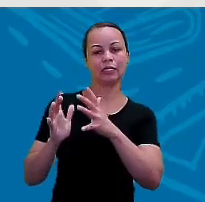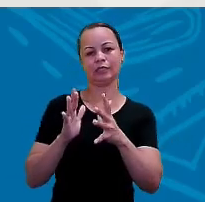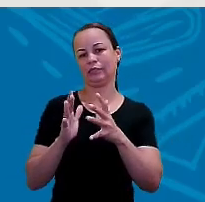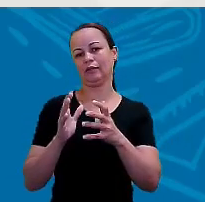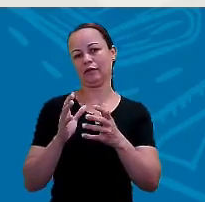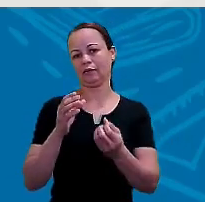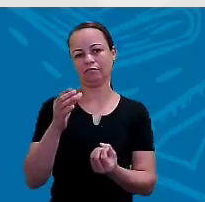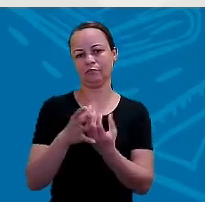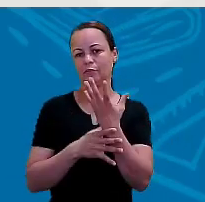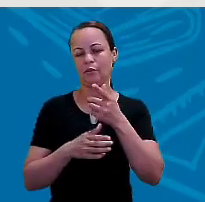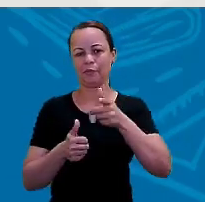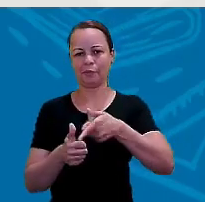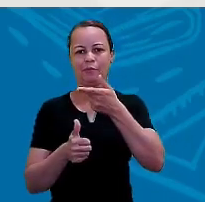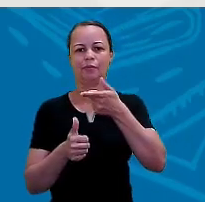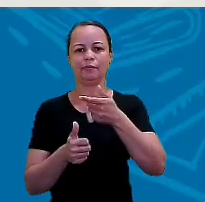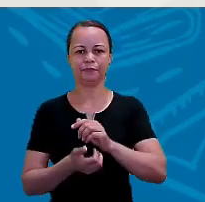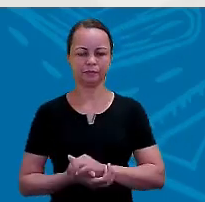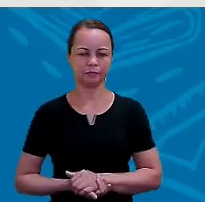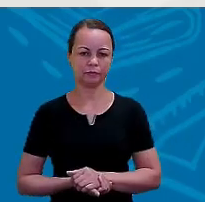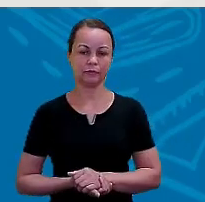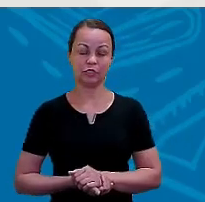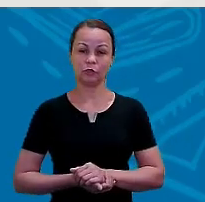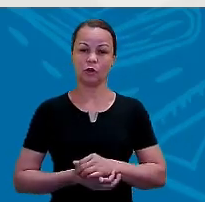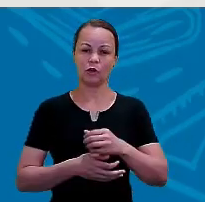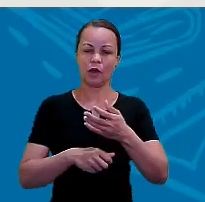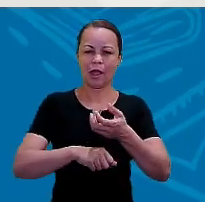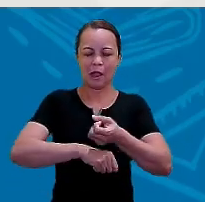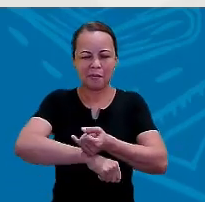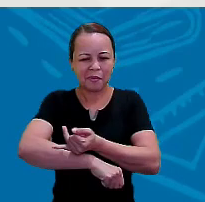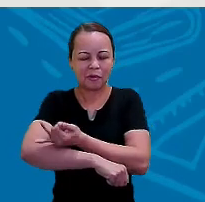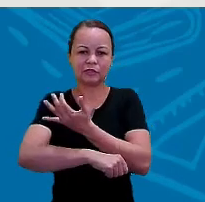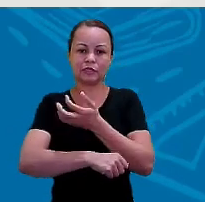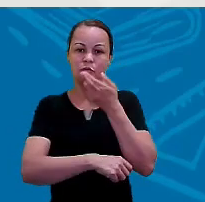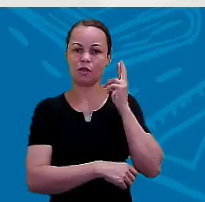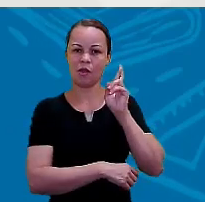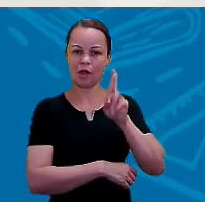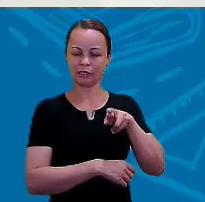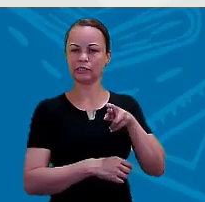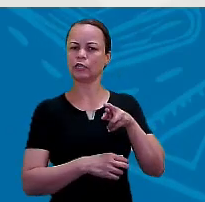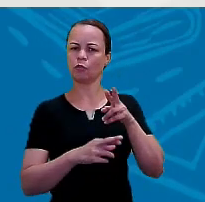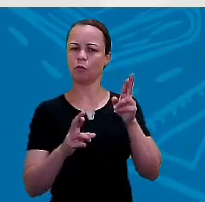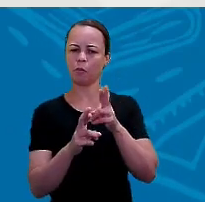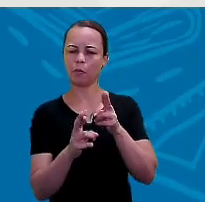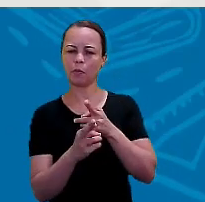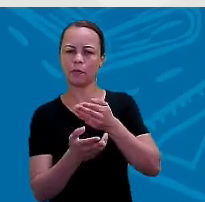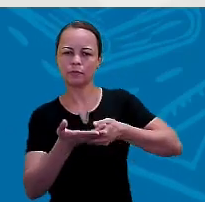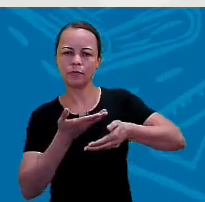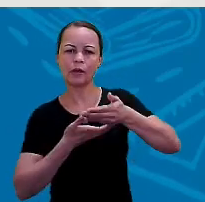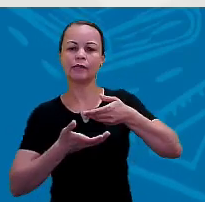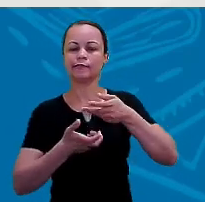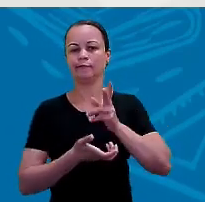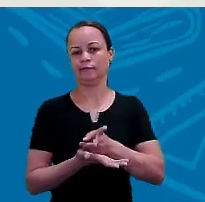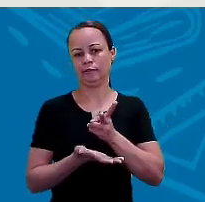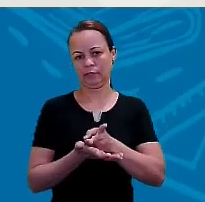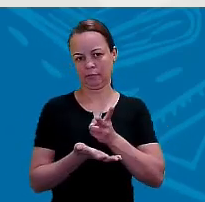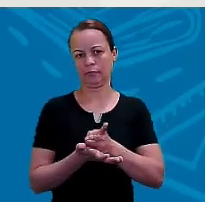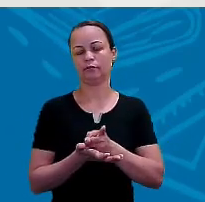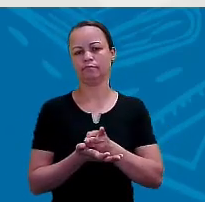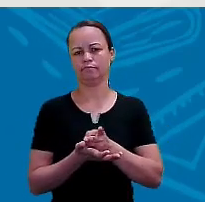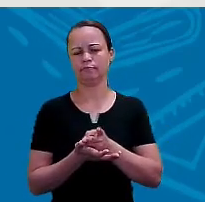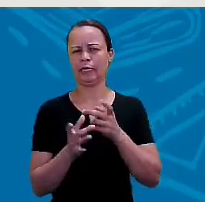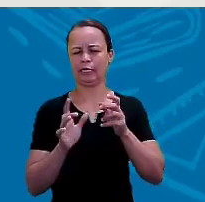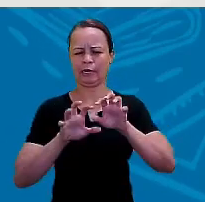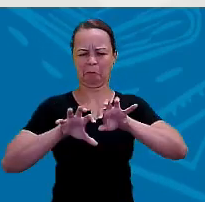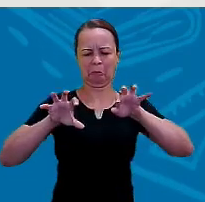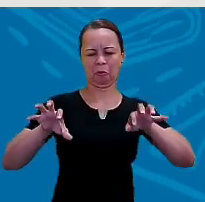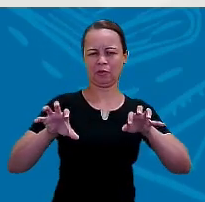lugar. Porque tanto a emoção quanto a razão estão o tempo todo dialogando. Divorciar isso é uma grande ilusão,